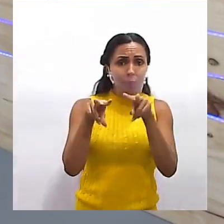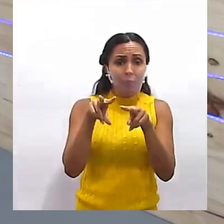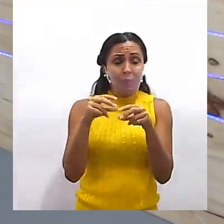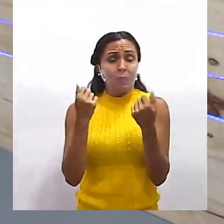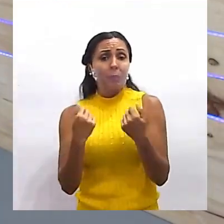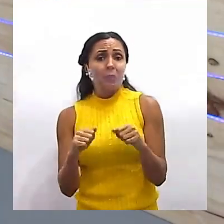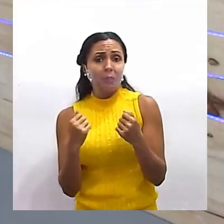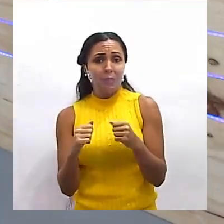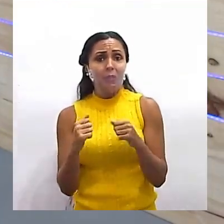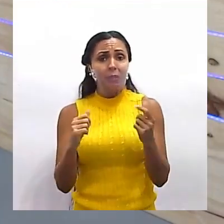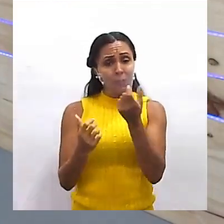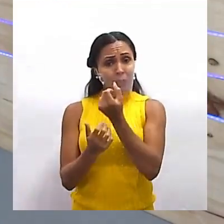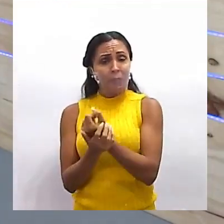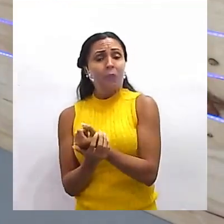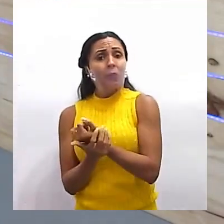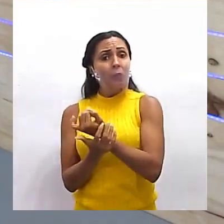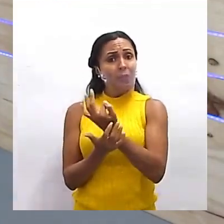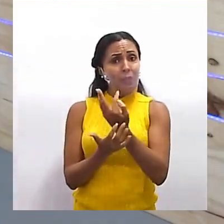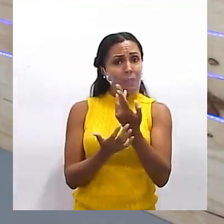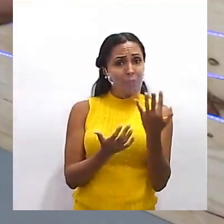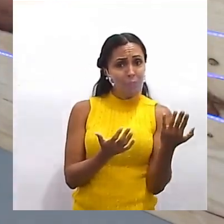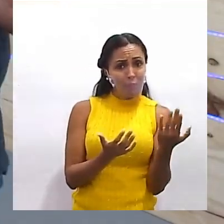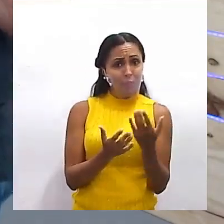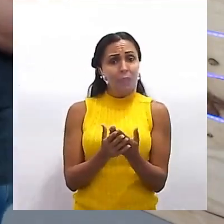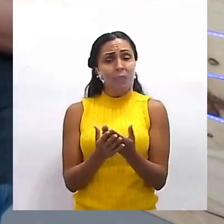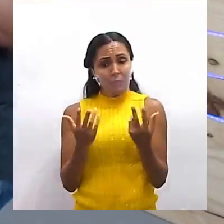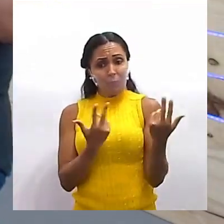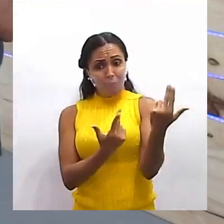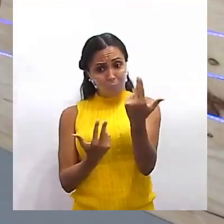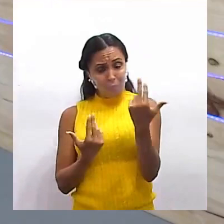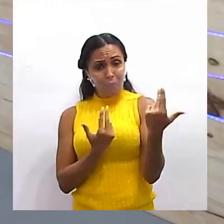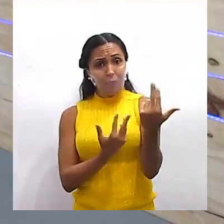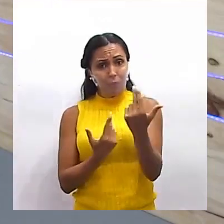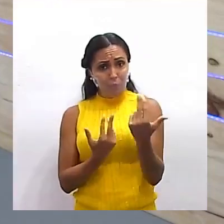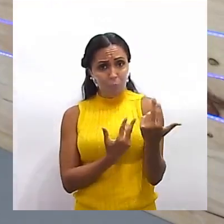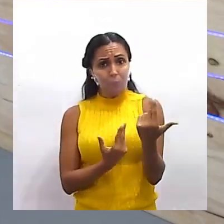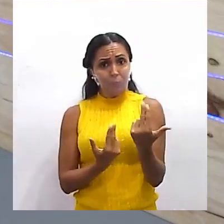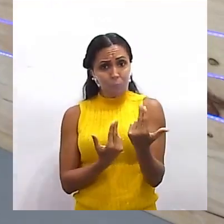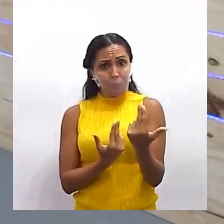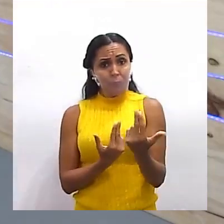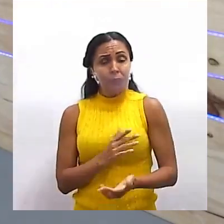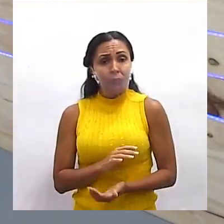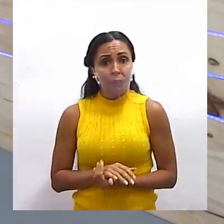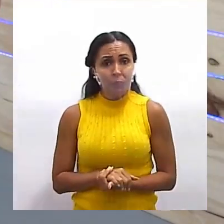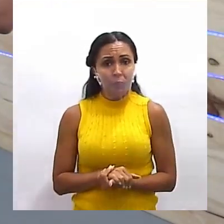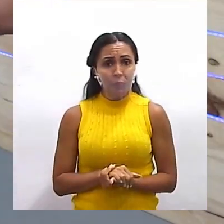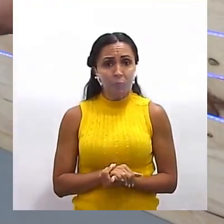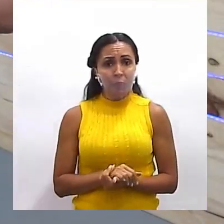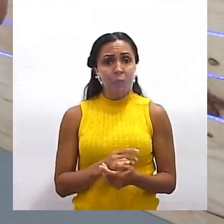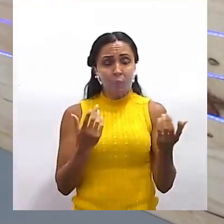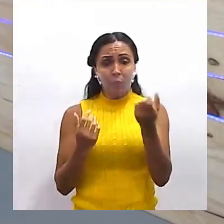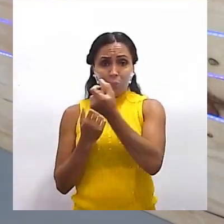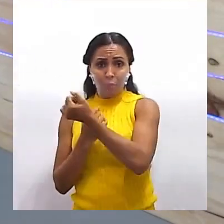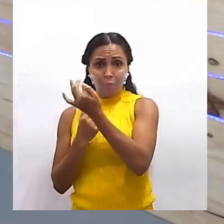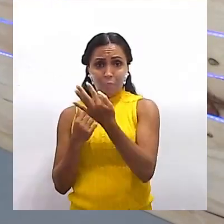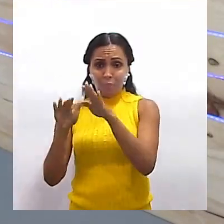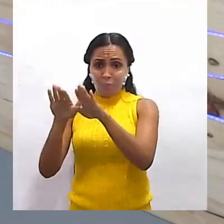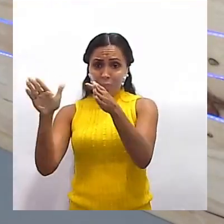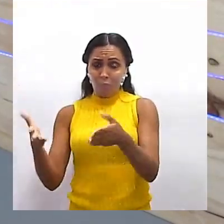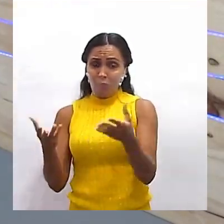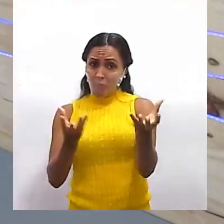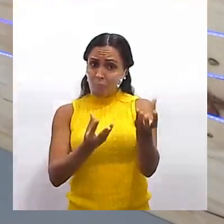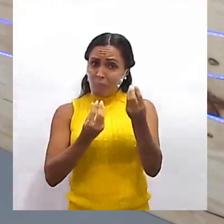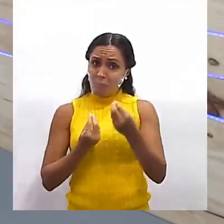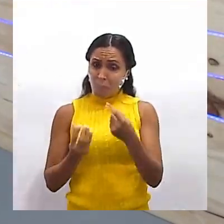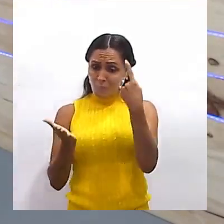tanto quantitativa, se está batendo, como a gente já falou aqui, um pouco sobre isso, se está batendo a quantidade de caixas recebidas de acordo